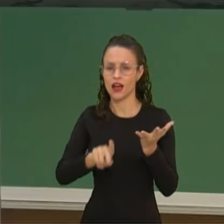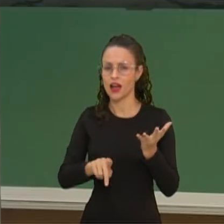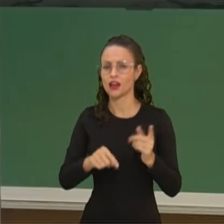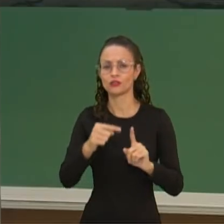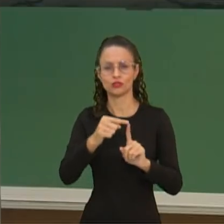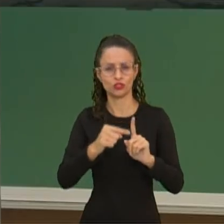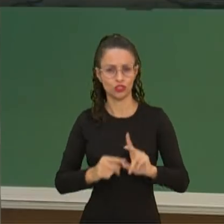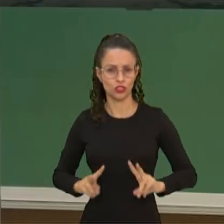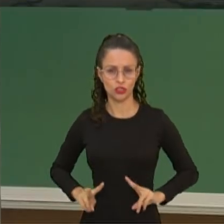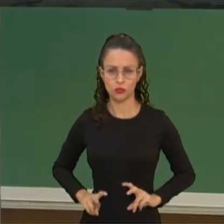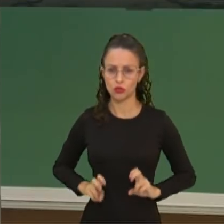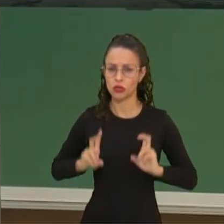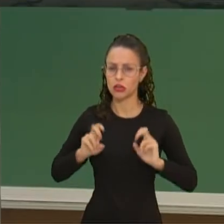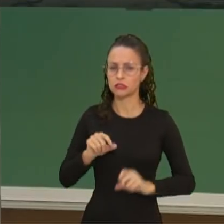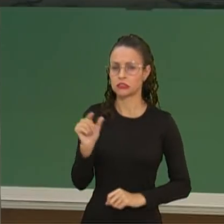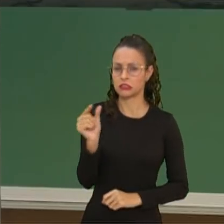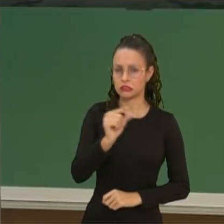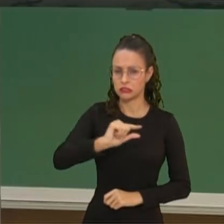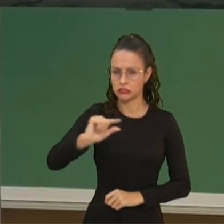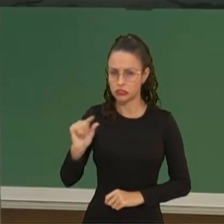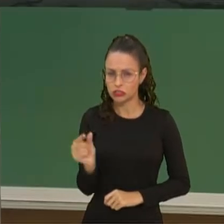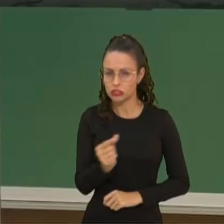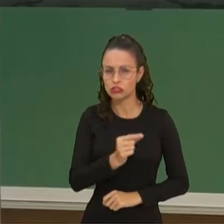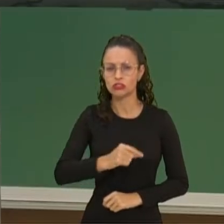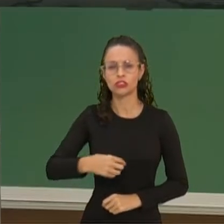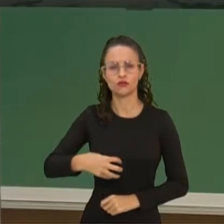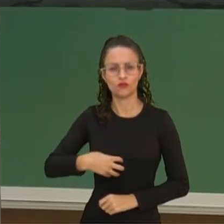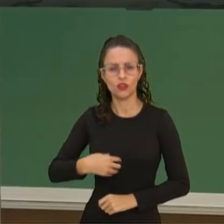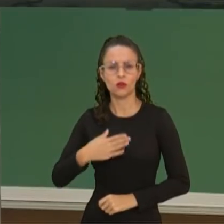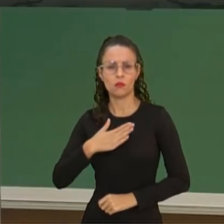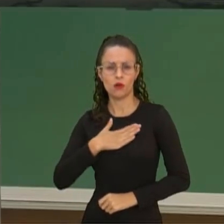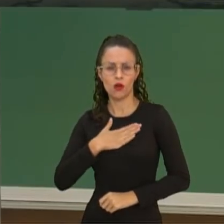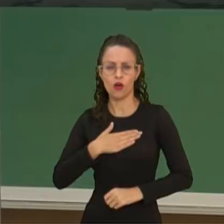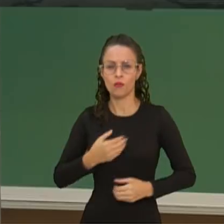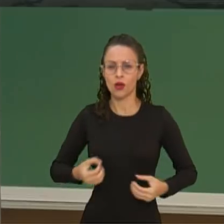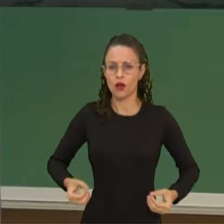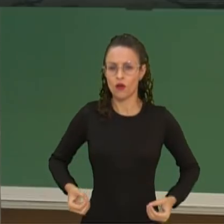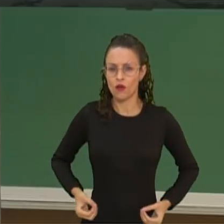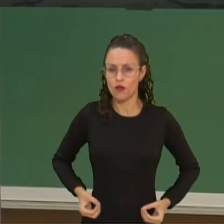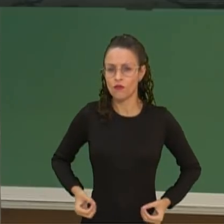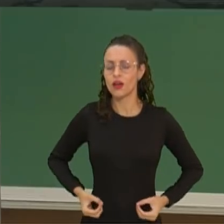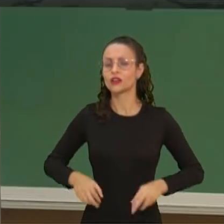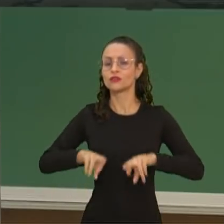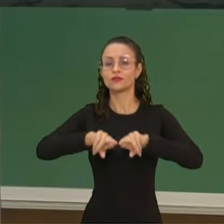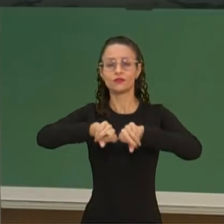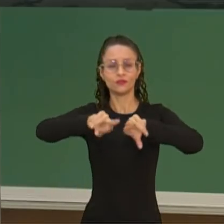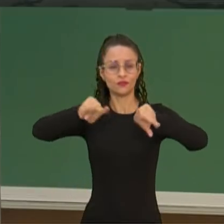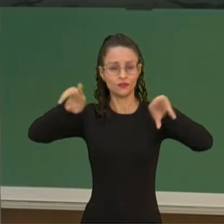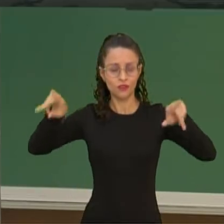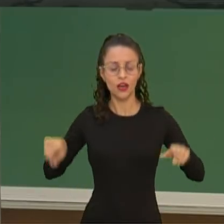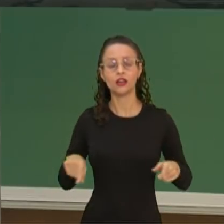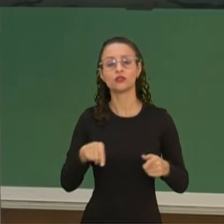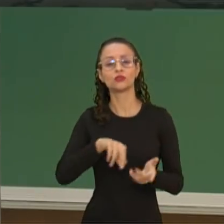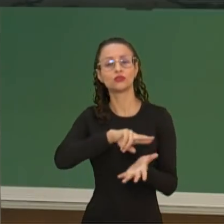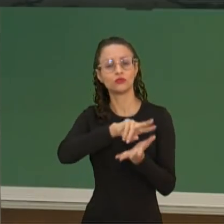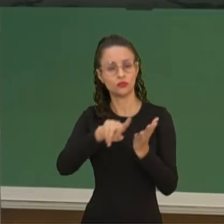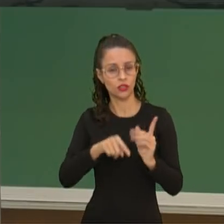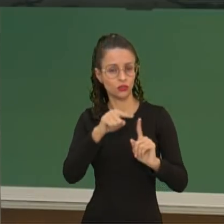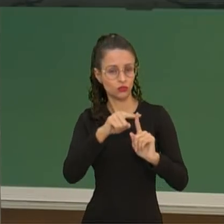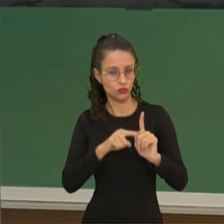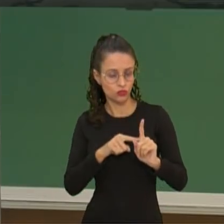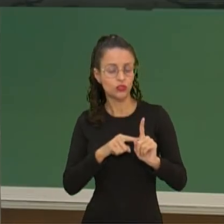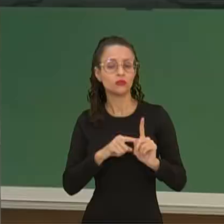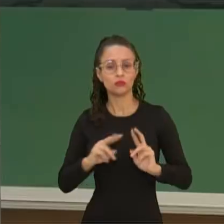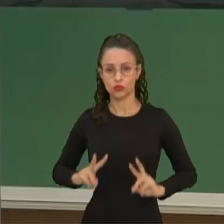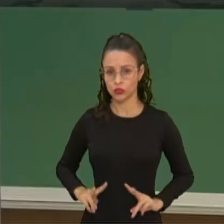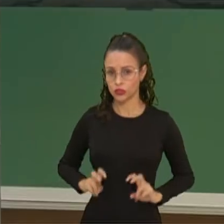no esôfago, no intestino, tá? Nas mulheres de mama, nos ovários. Então, são vários tipos de câncer que já